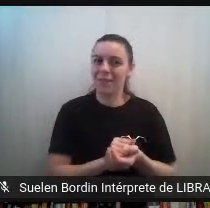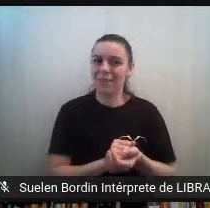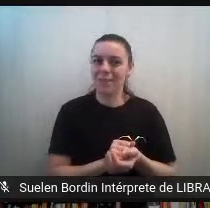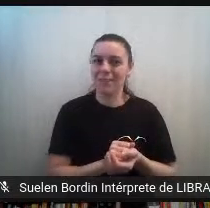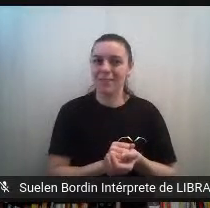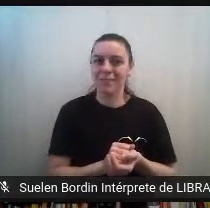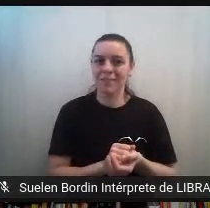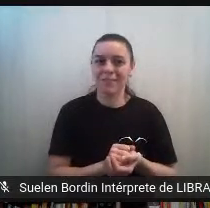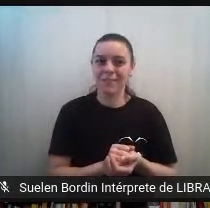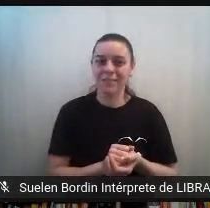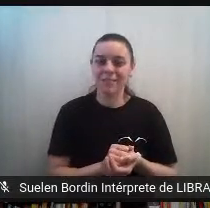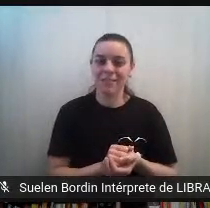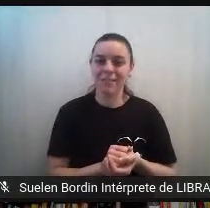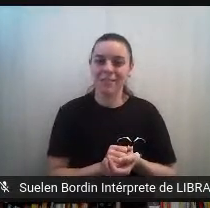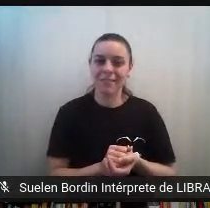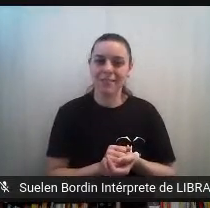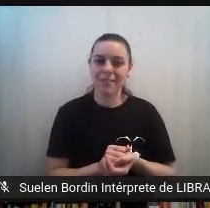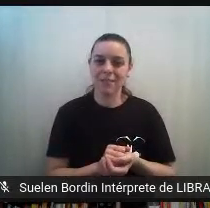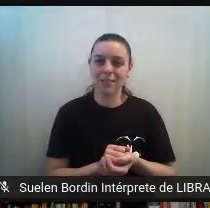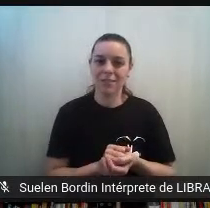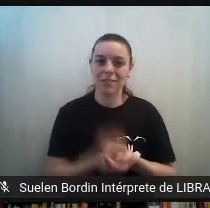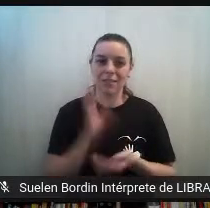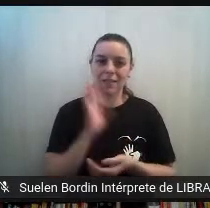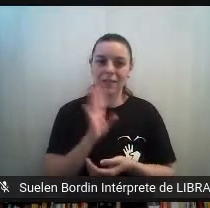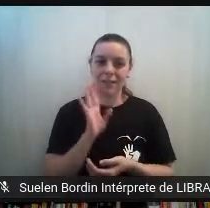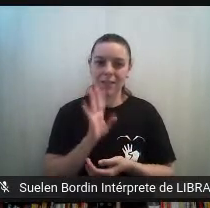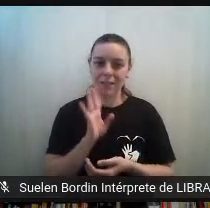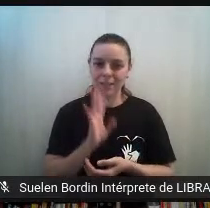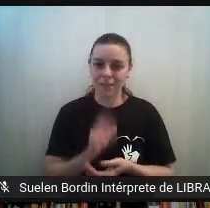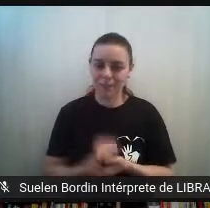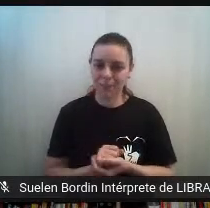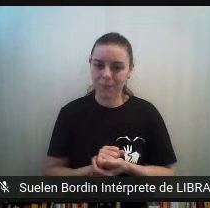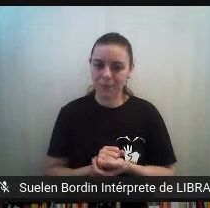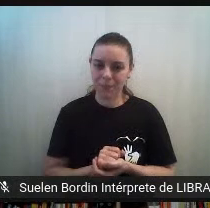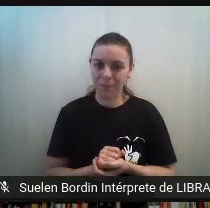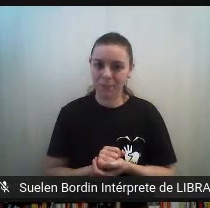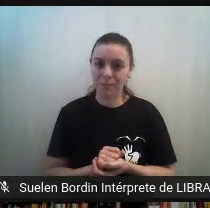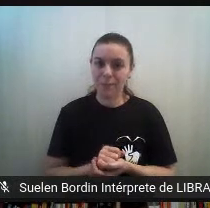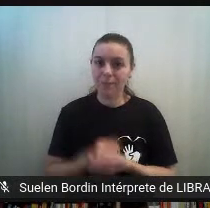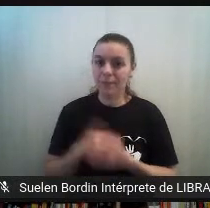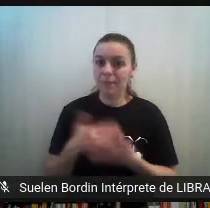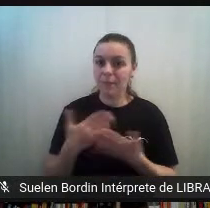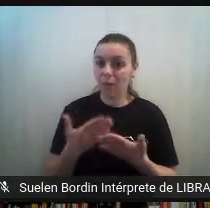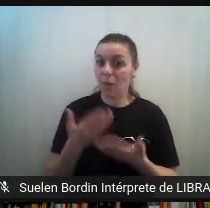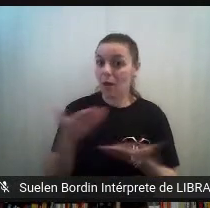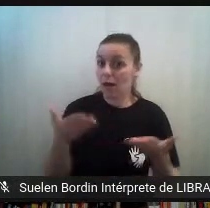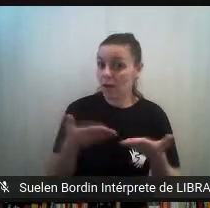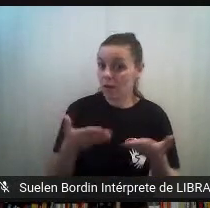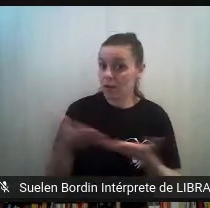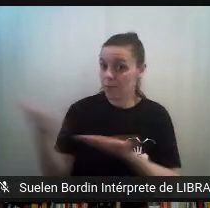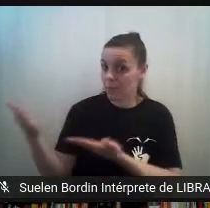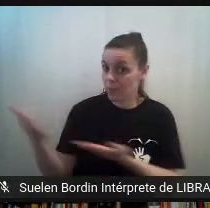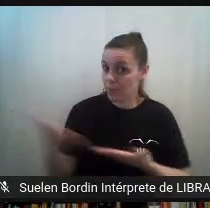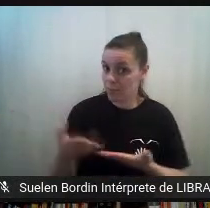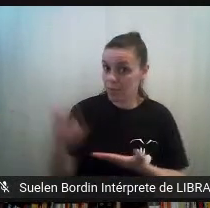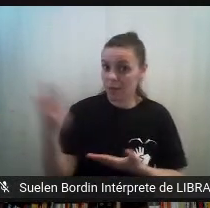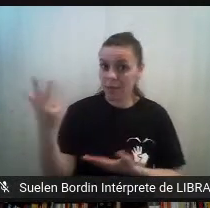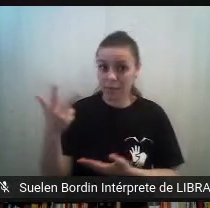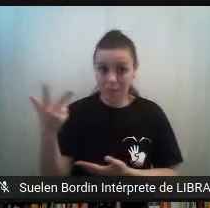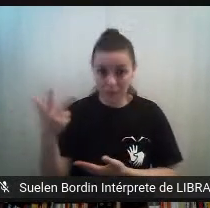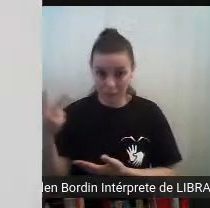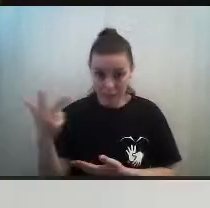matemática. Que legal. Então, vamos convidar agora a terceira convidada